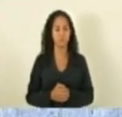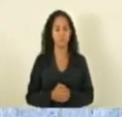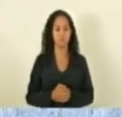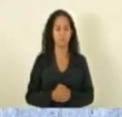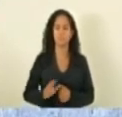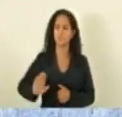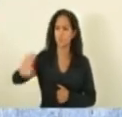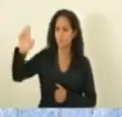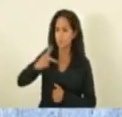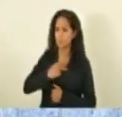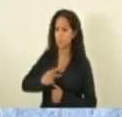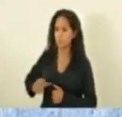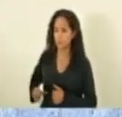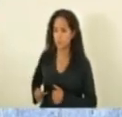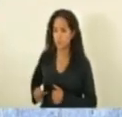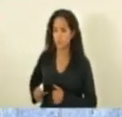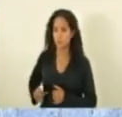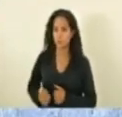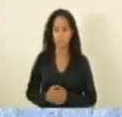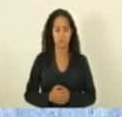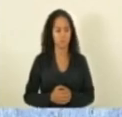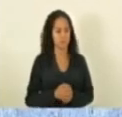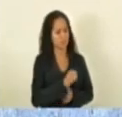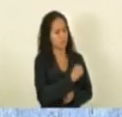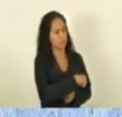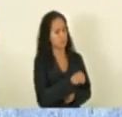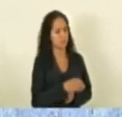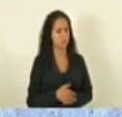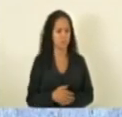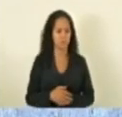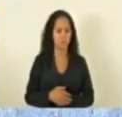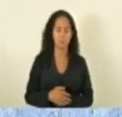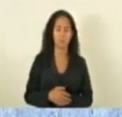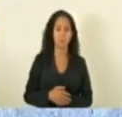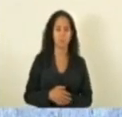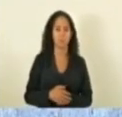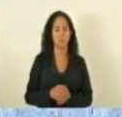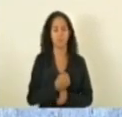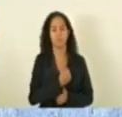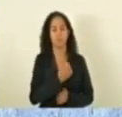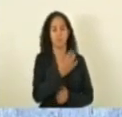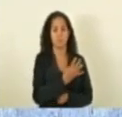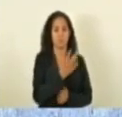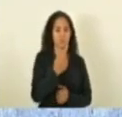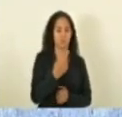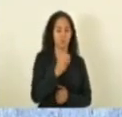Senhor presidente. Item 4. Sim. Indicação